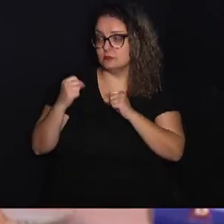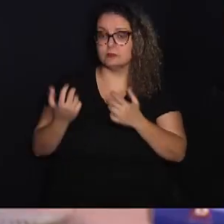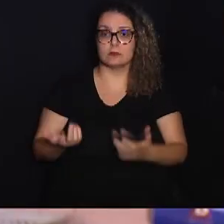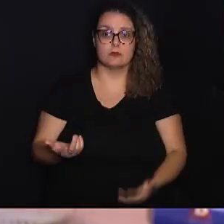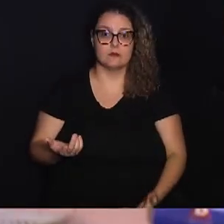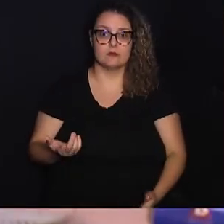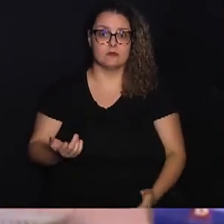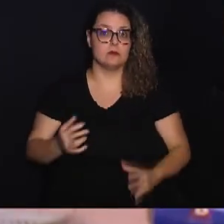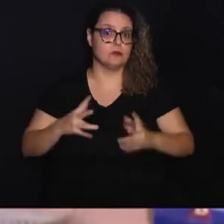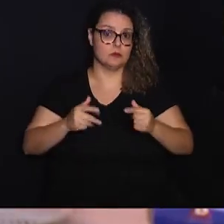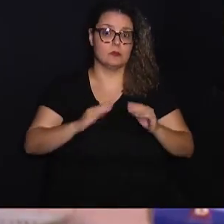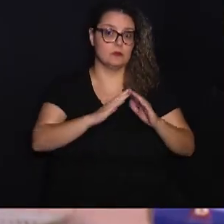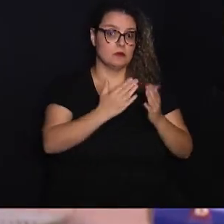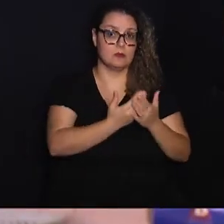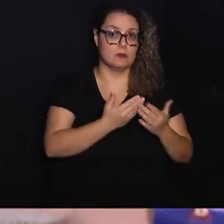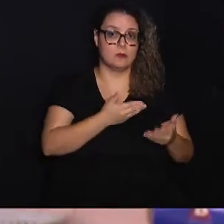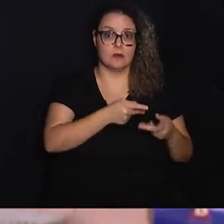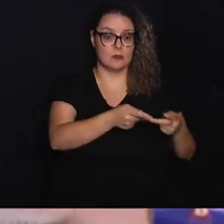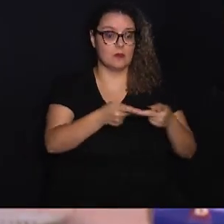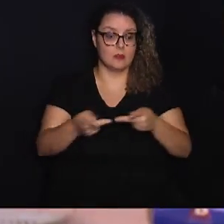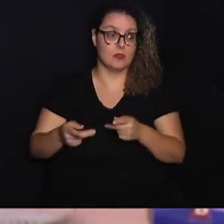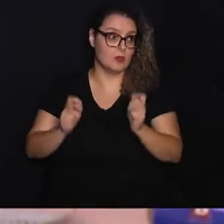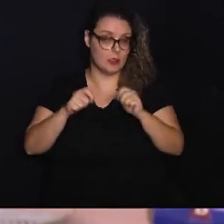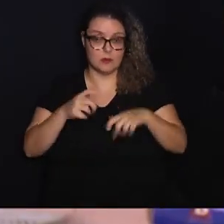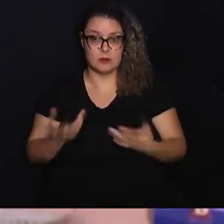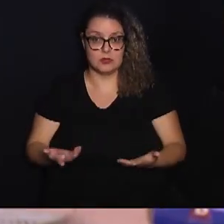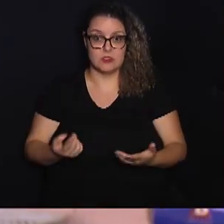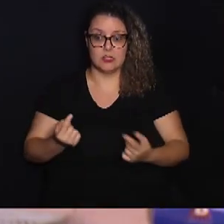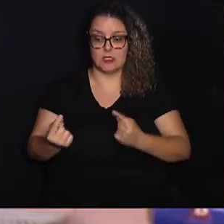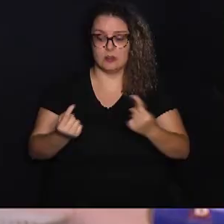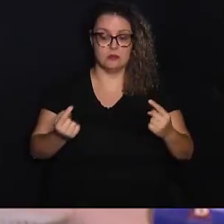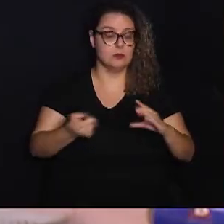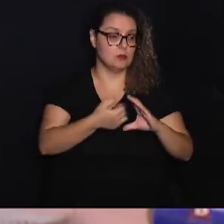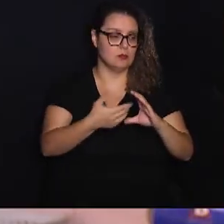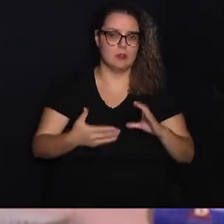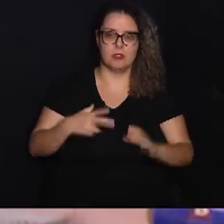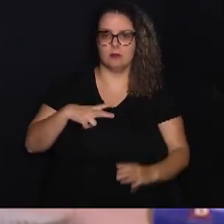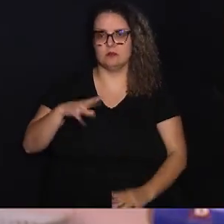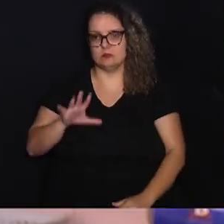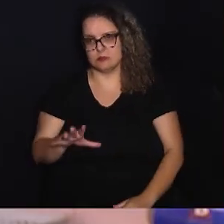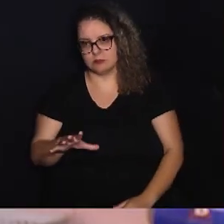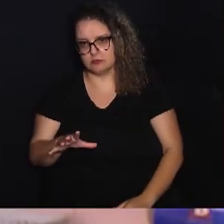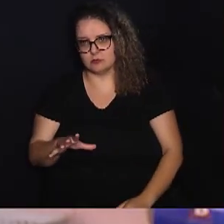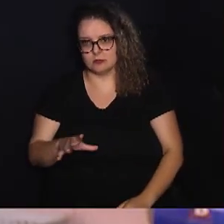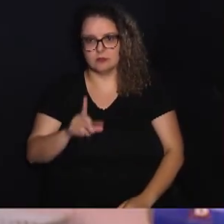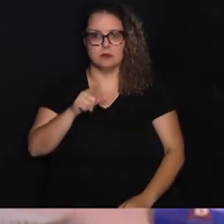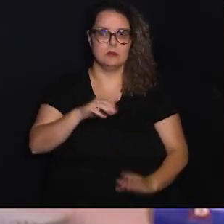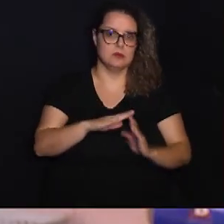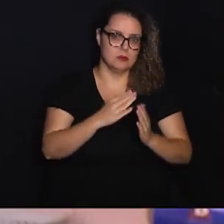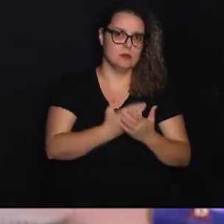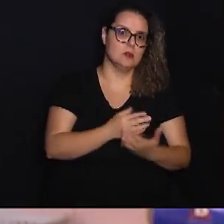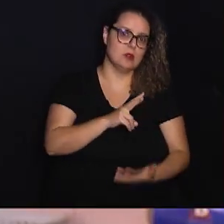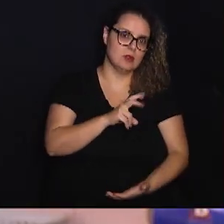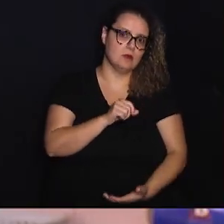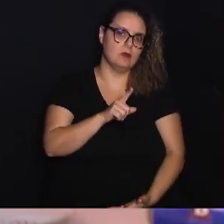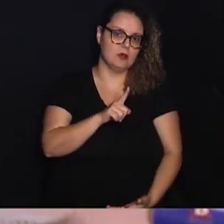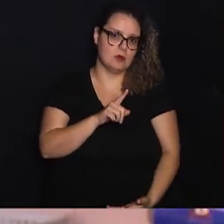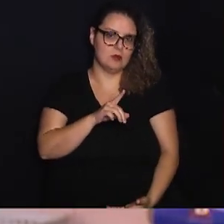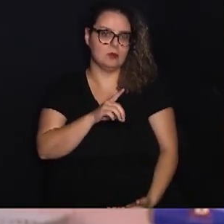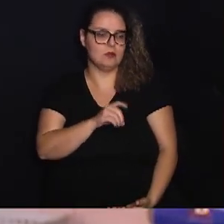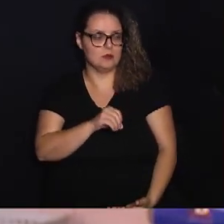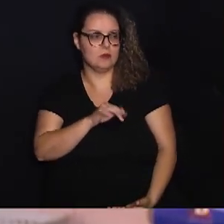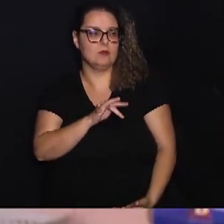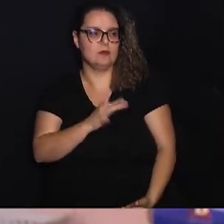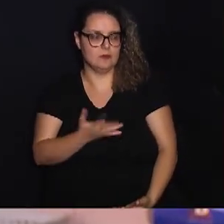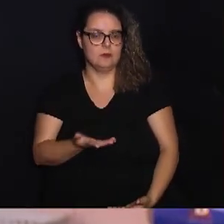sei lá, todas as escolas Waldorf possíveis e cada uma vai ter a sua característica, ainda sendo uma escola Waldorf, né? Então, isso é uma